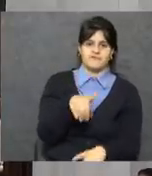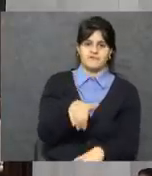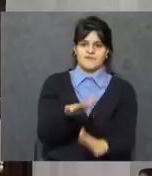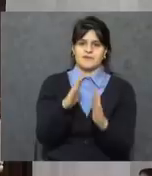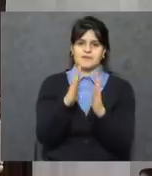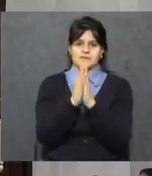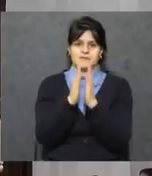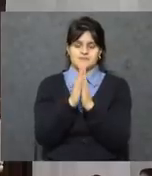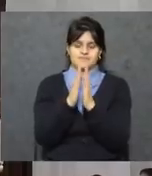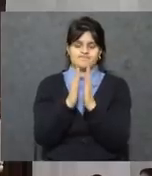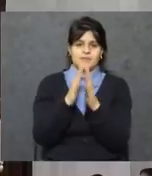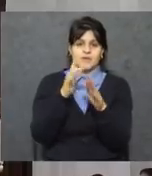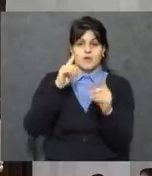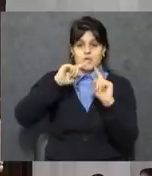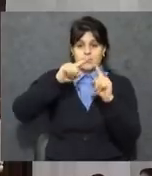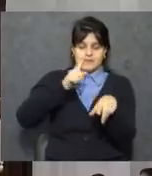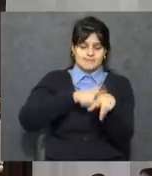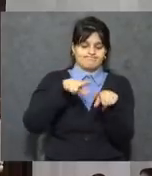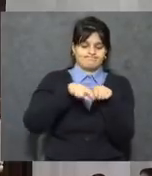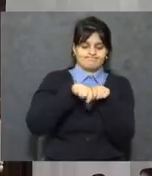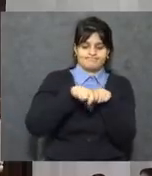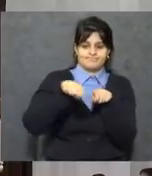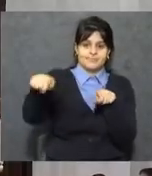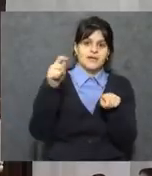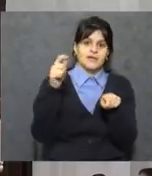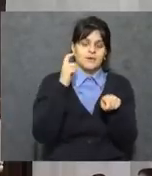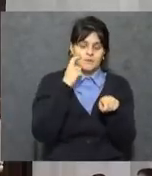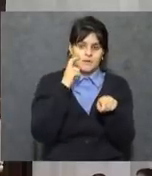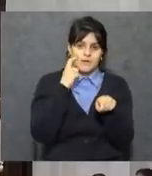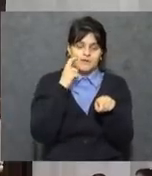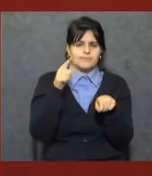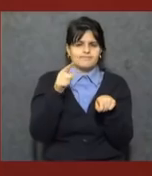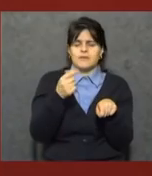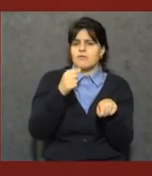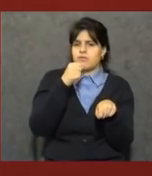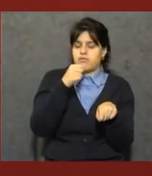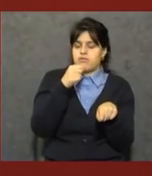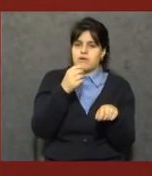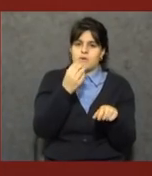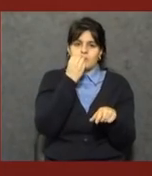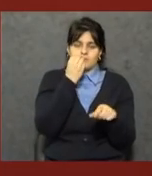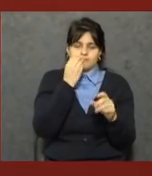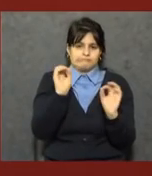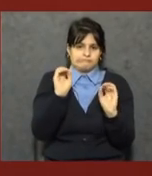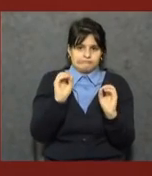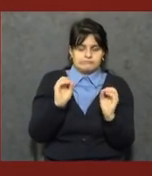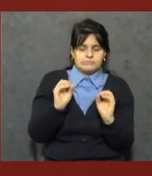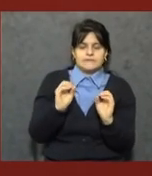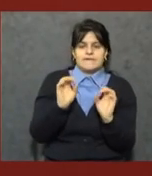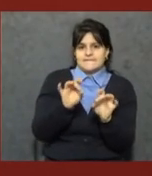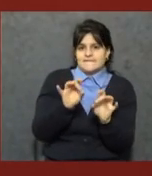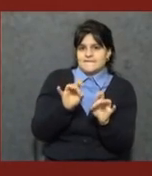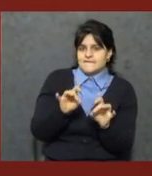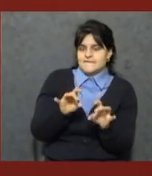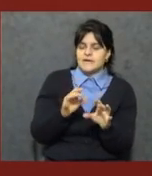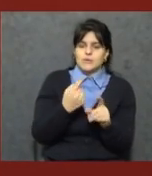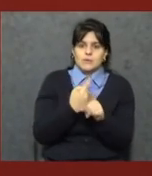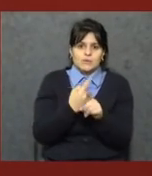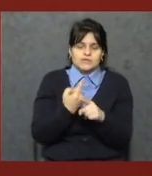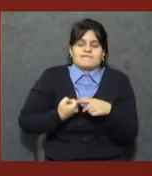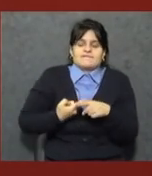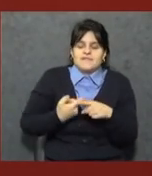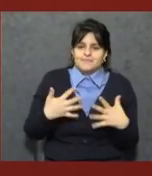Quaresma. Quarta-feira de cinzas é dia de jejum e de abstinência. E recordo aqueles que desejarem que podem acompanhar aqui a